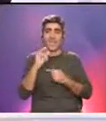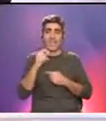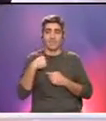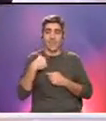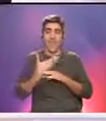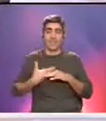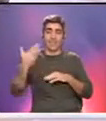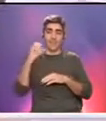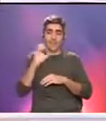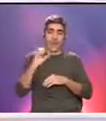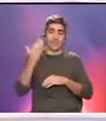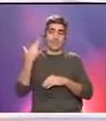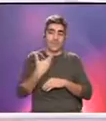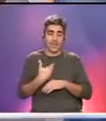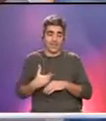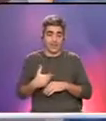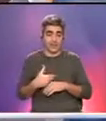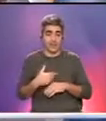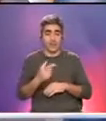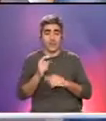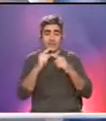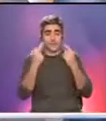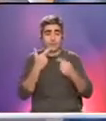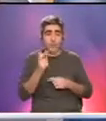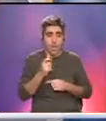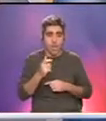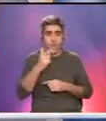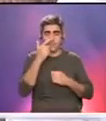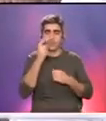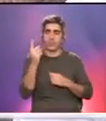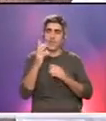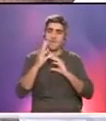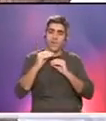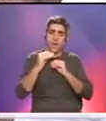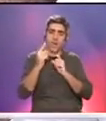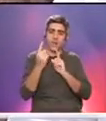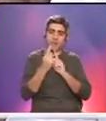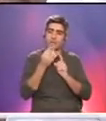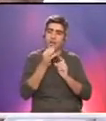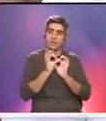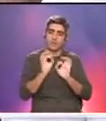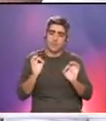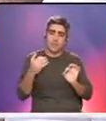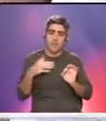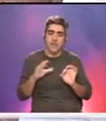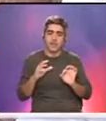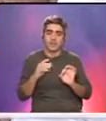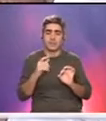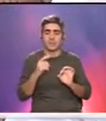Não, é verdade. Sei, que não podia sorria, sorrir. Não sorria, pronto, claro. As pessoas falavam muito educadamente, mas mostravam aquele